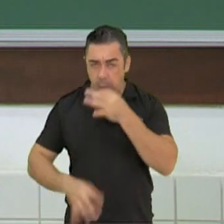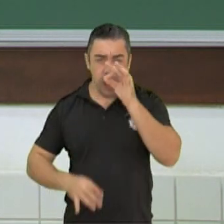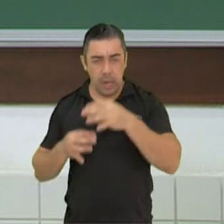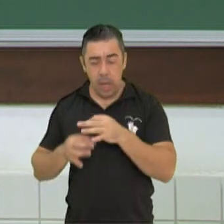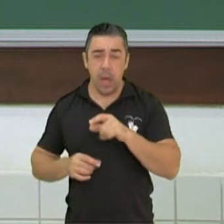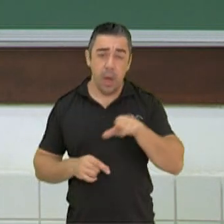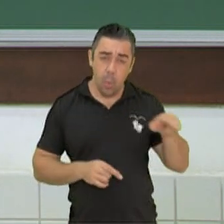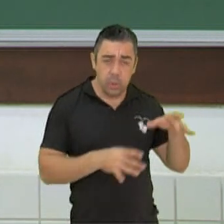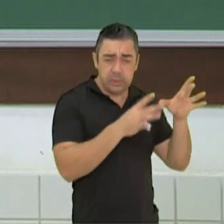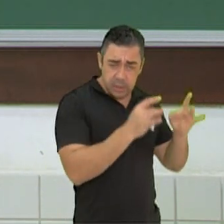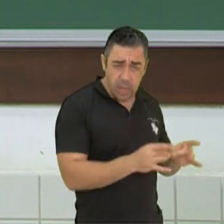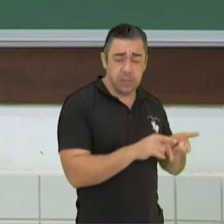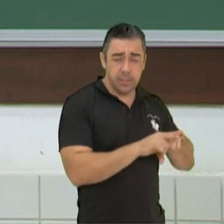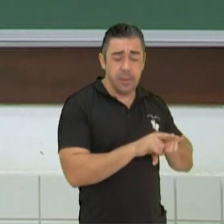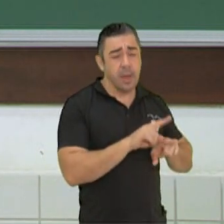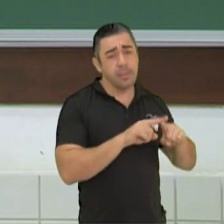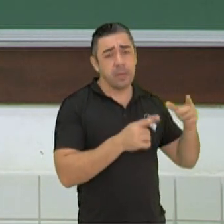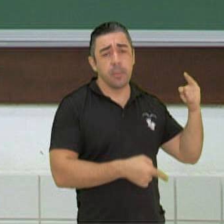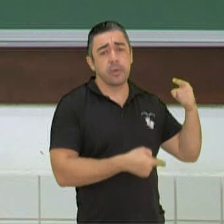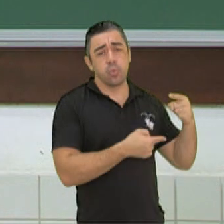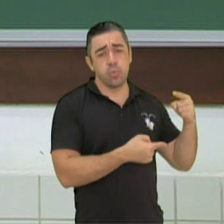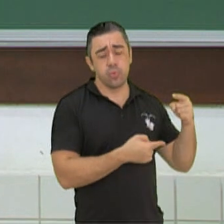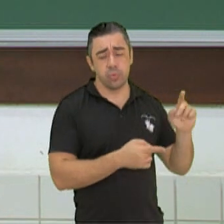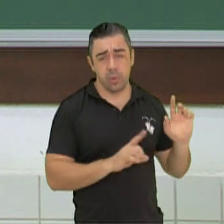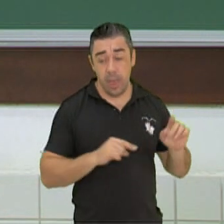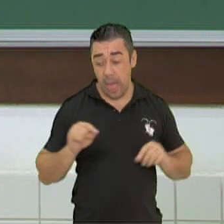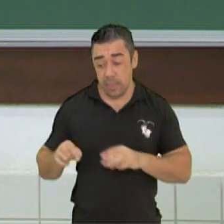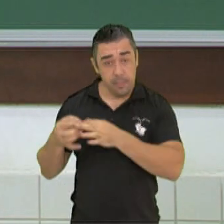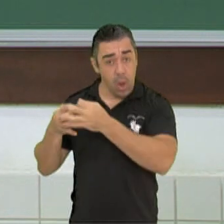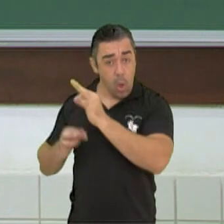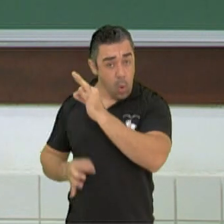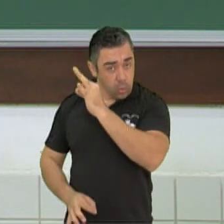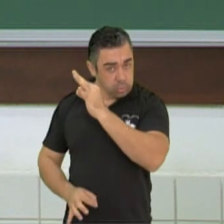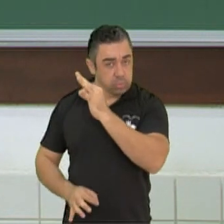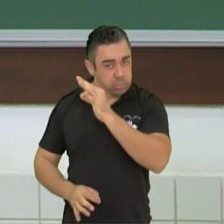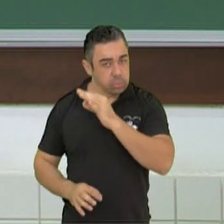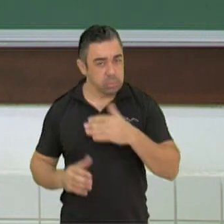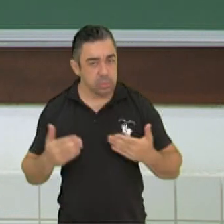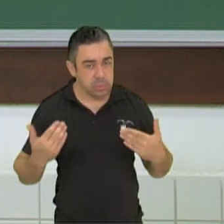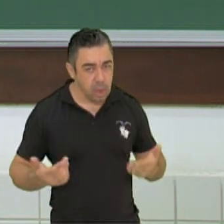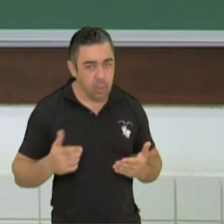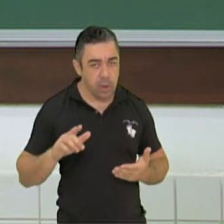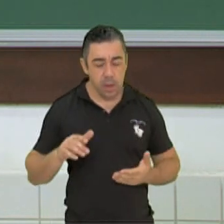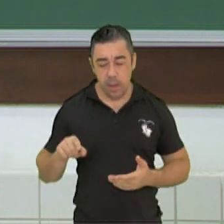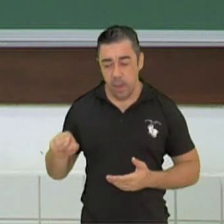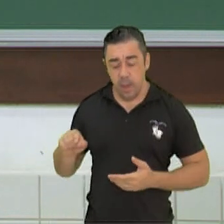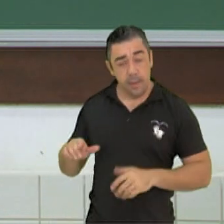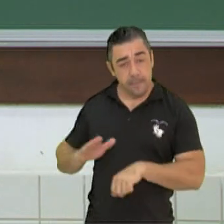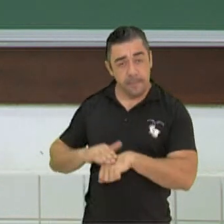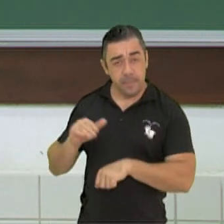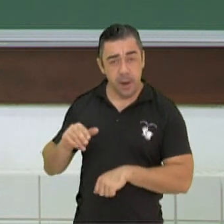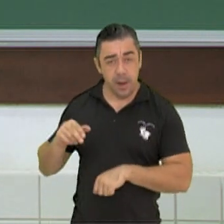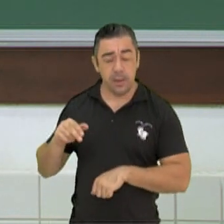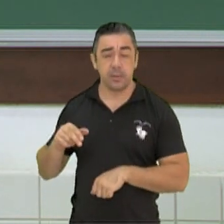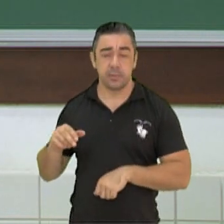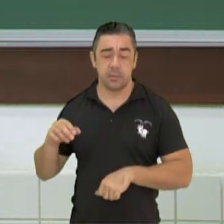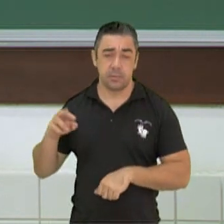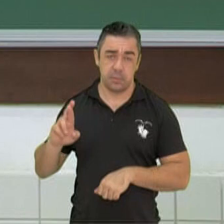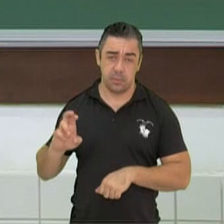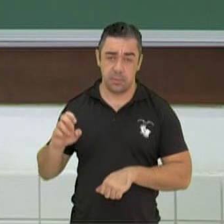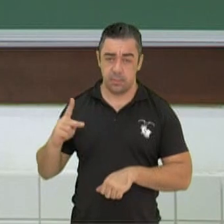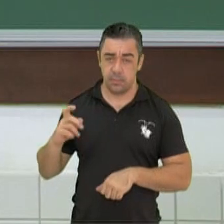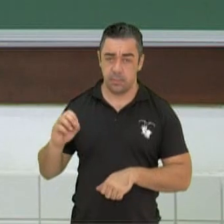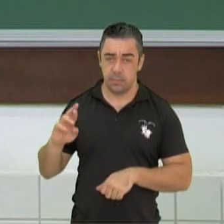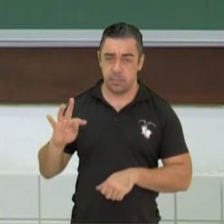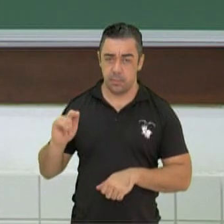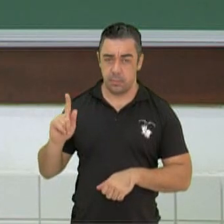tem mais pessoas que falaram sobre aquele assunto, certo? Então o posicionamento é maior. A notícia é algo que acontece